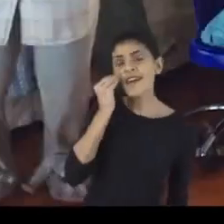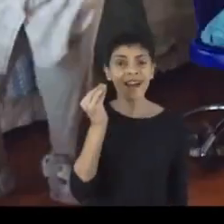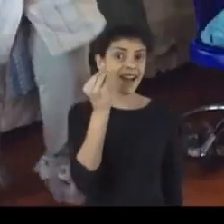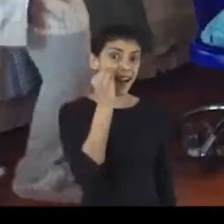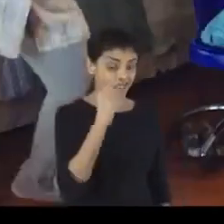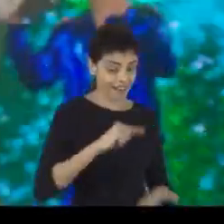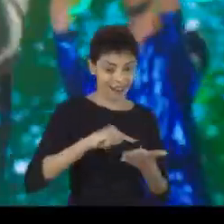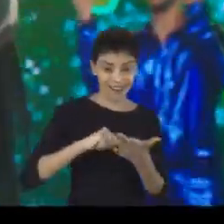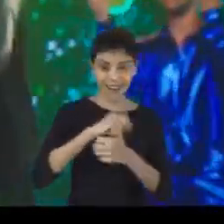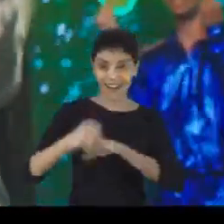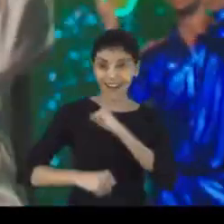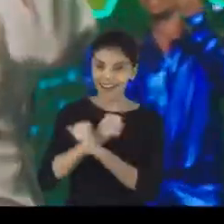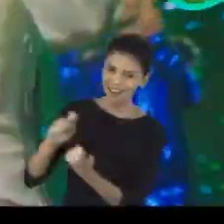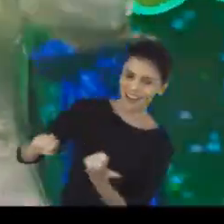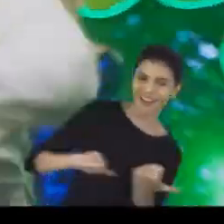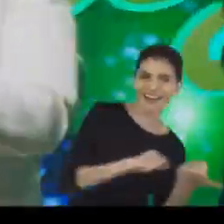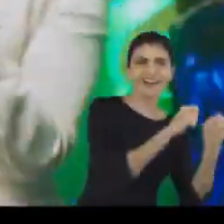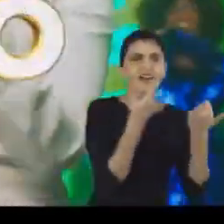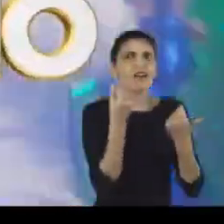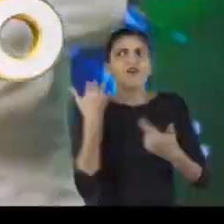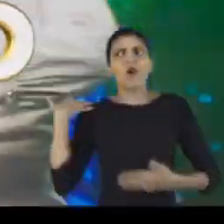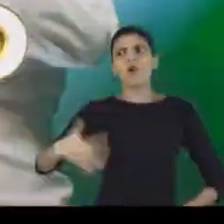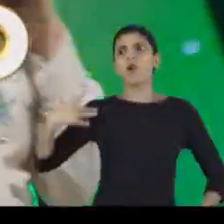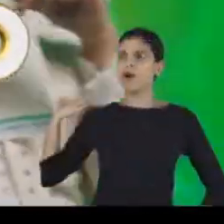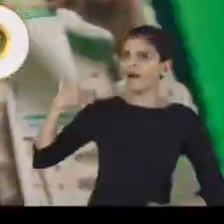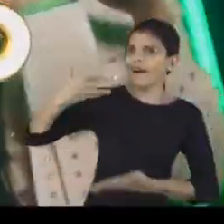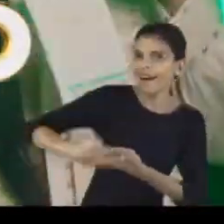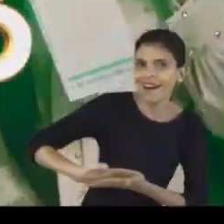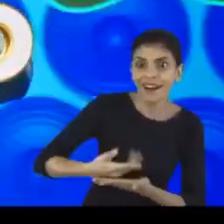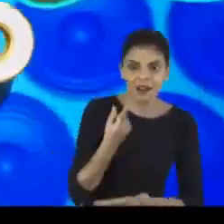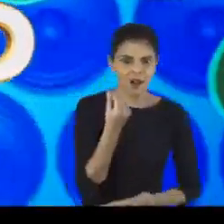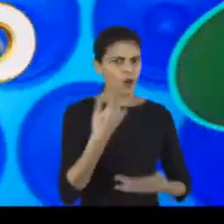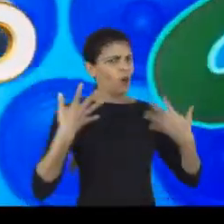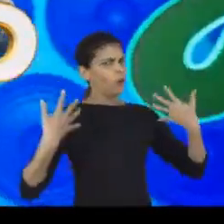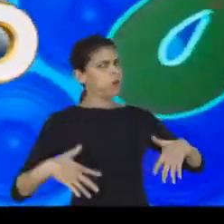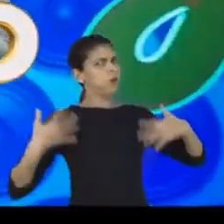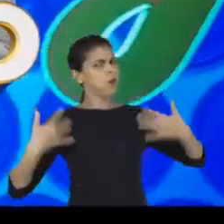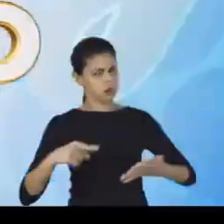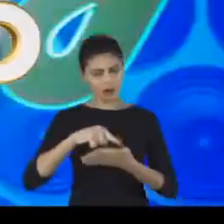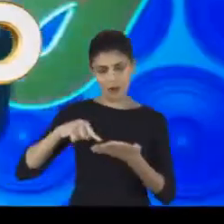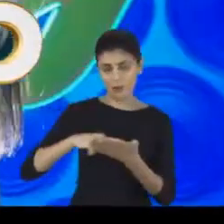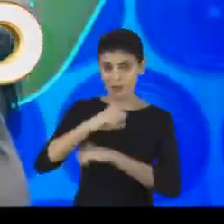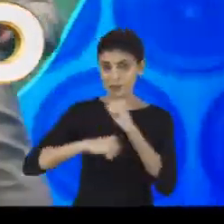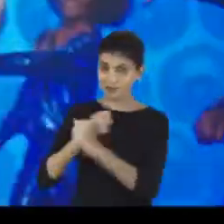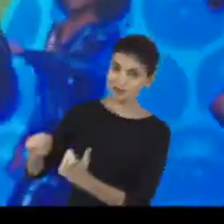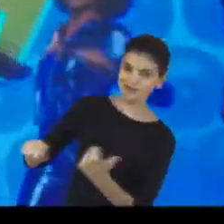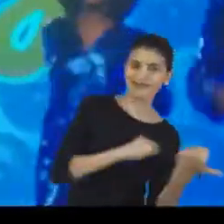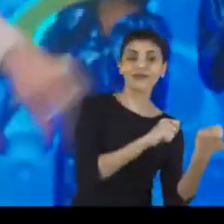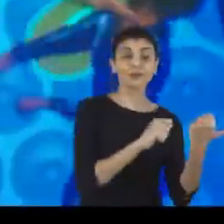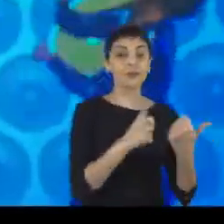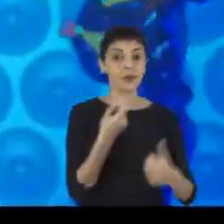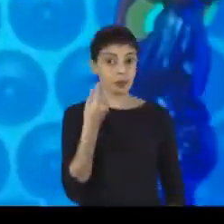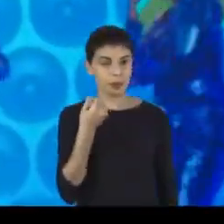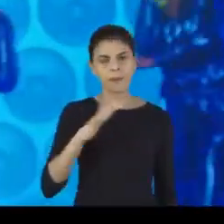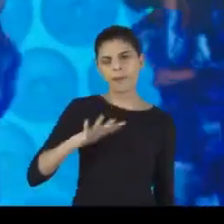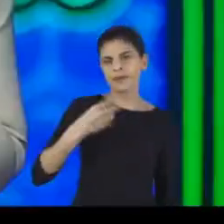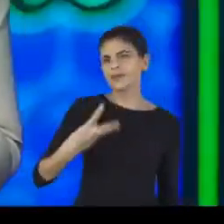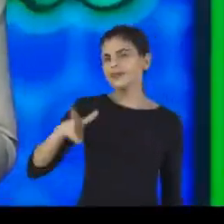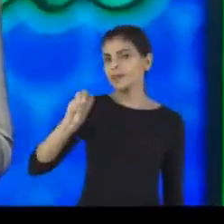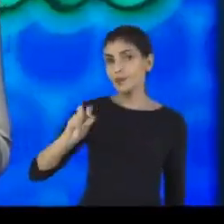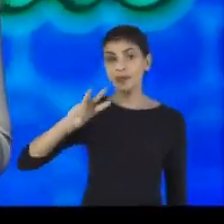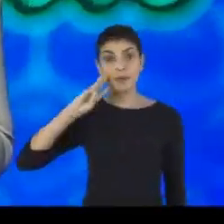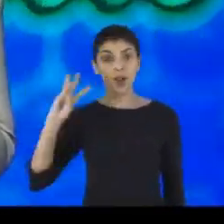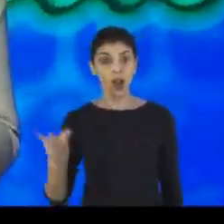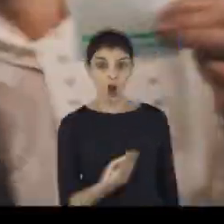aposta agora. Mega das Megas, maior prêmio da história. Mega das Megas, essa é a grande hora. Gente, o prêmio é estimado